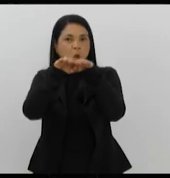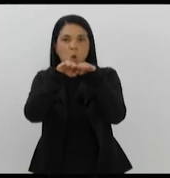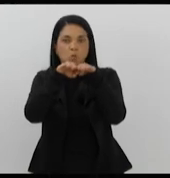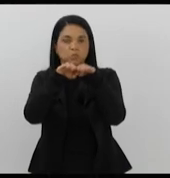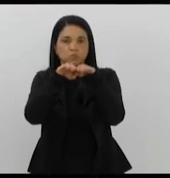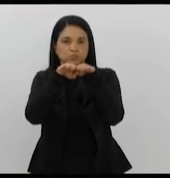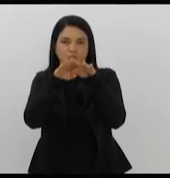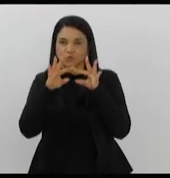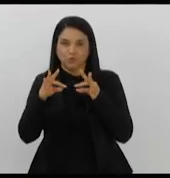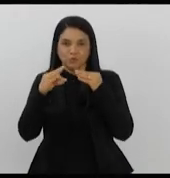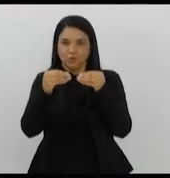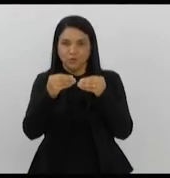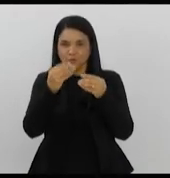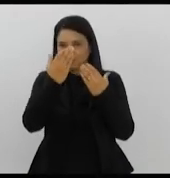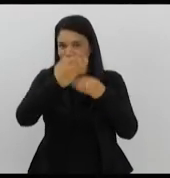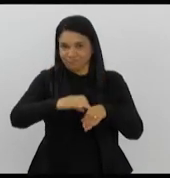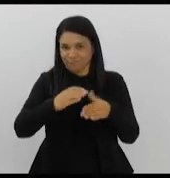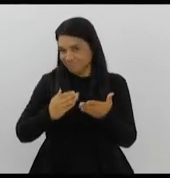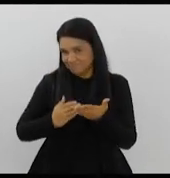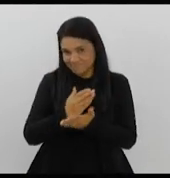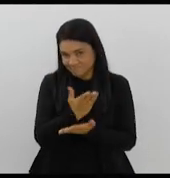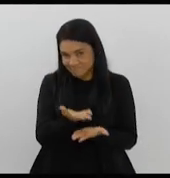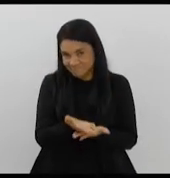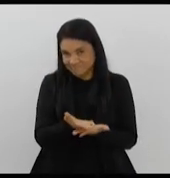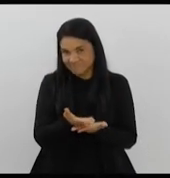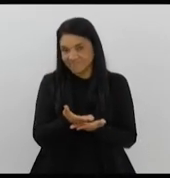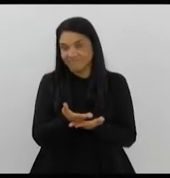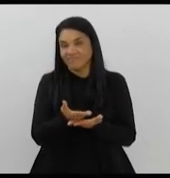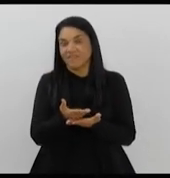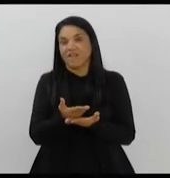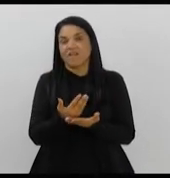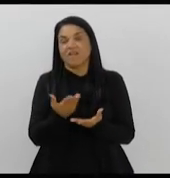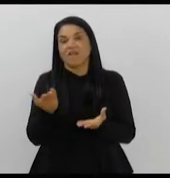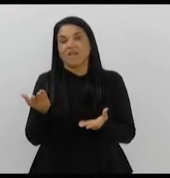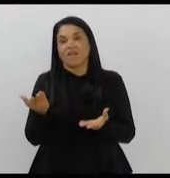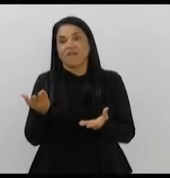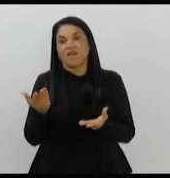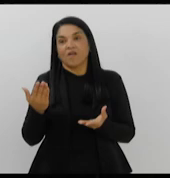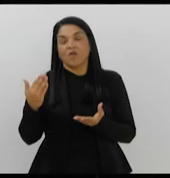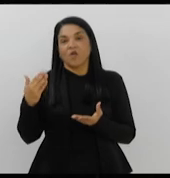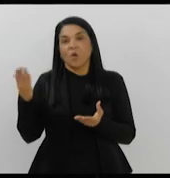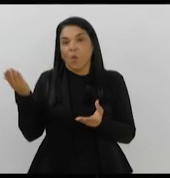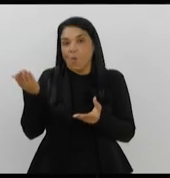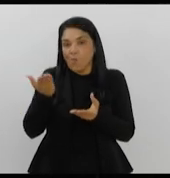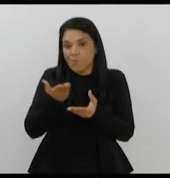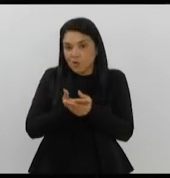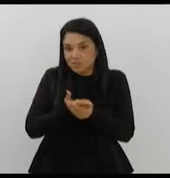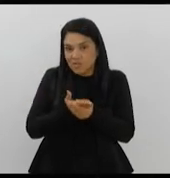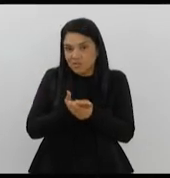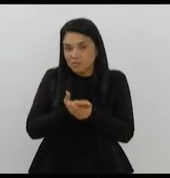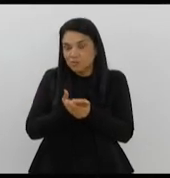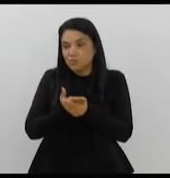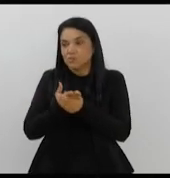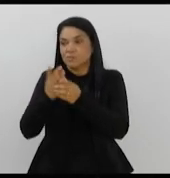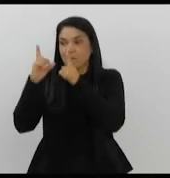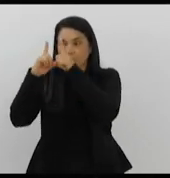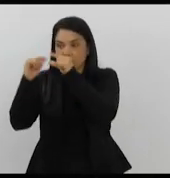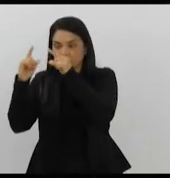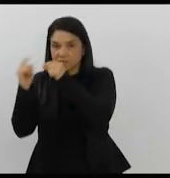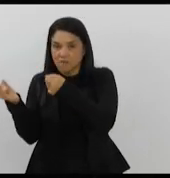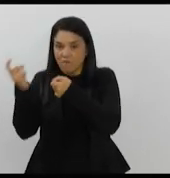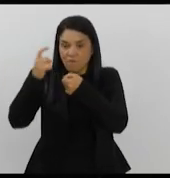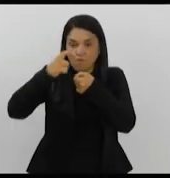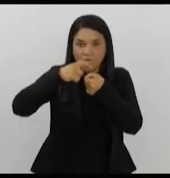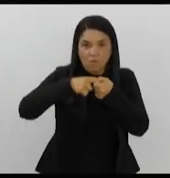nesse sentido, já que o processo veio de Brasília e voltou para o TJ,